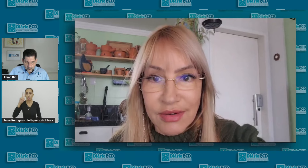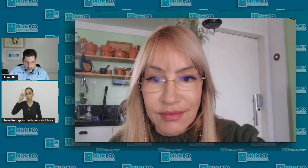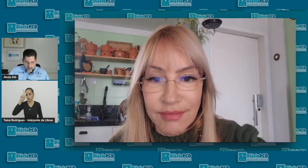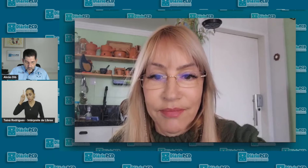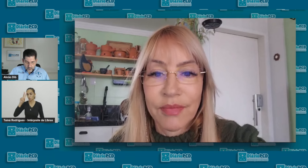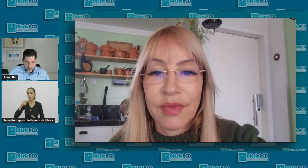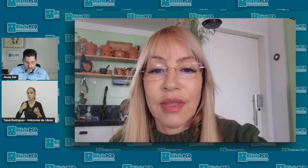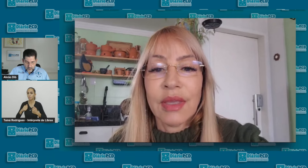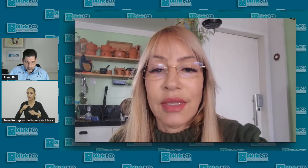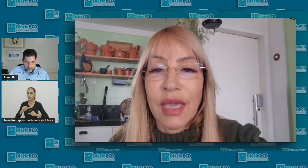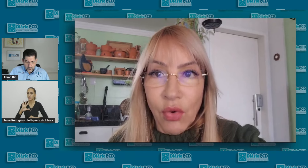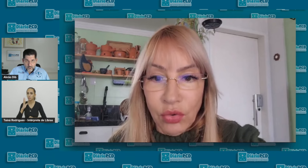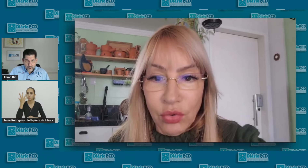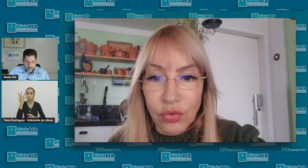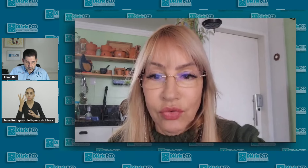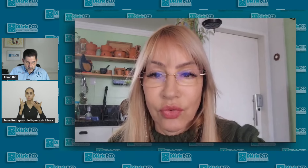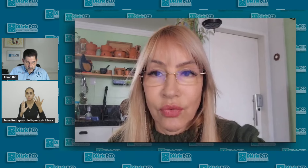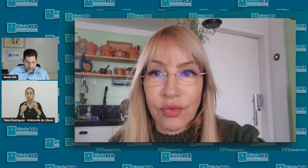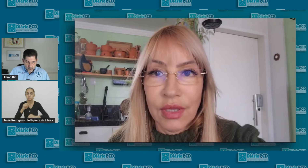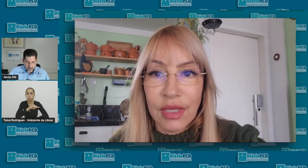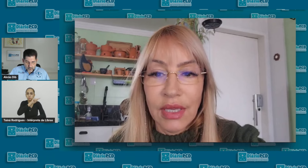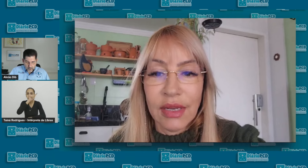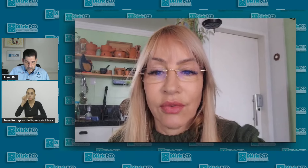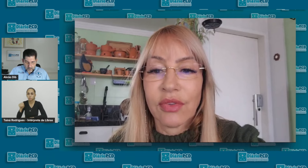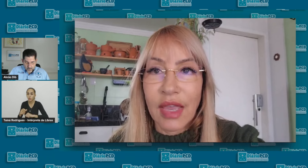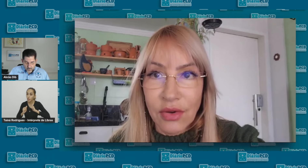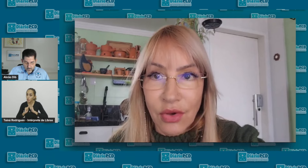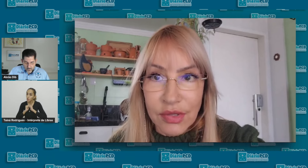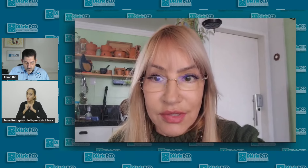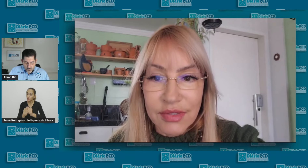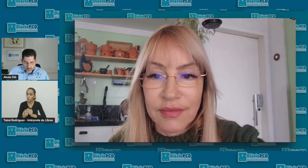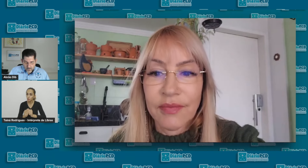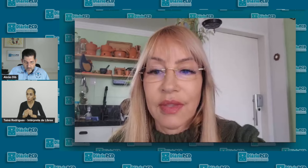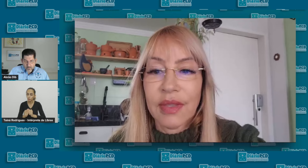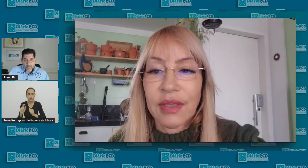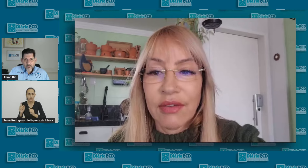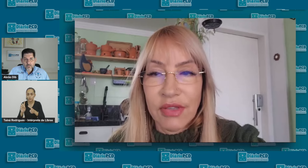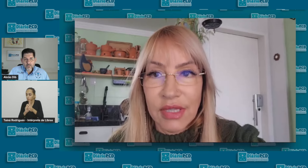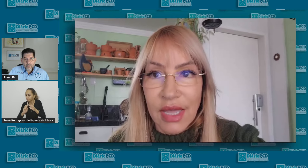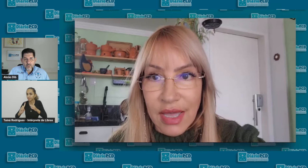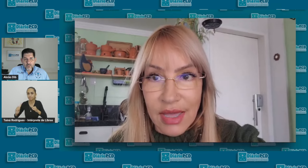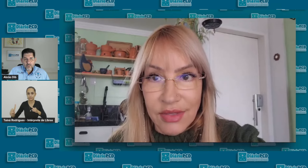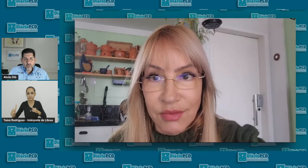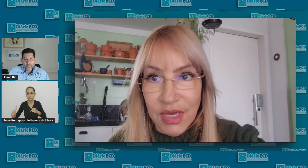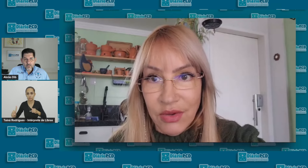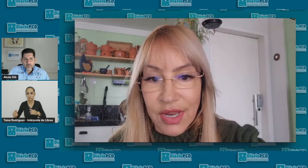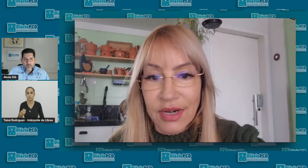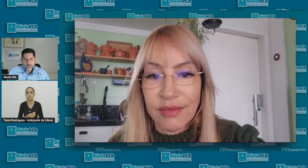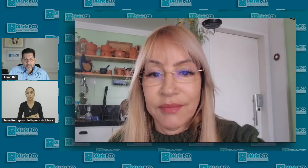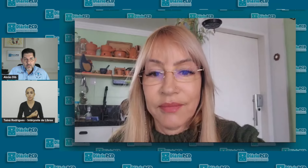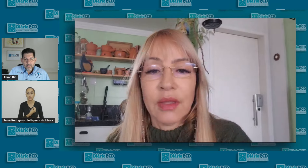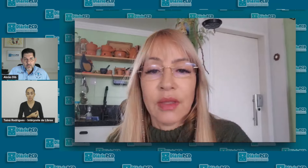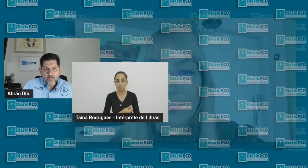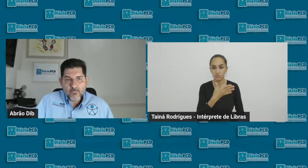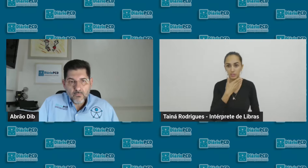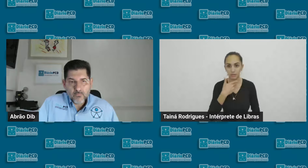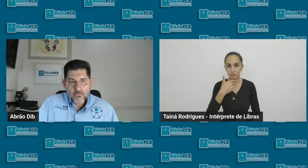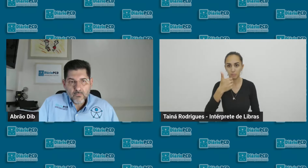girar. E é conosco, e não sem nós, que a vida há de melhorar.